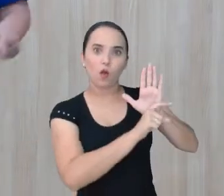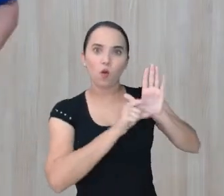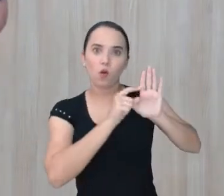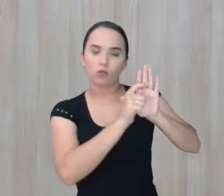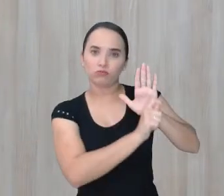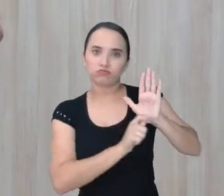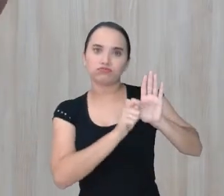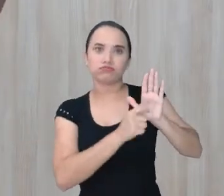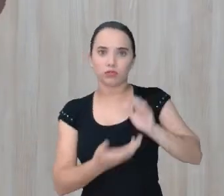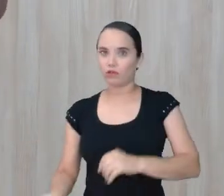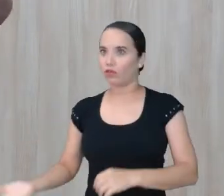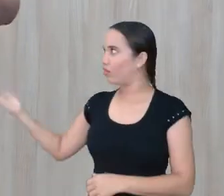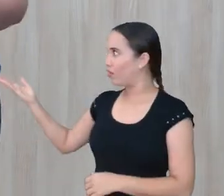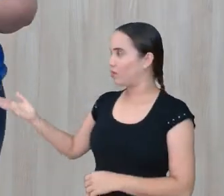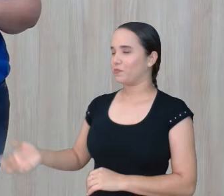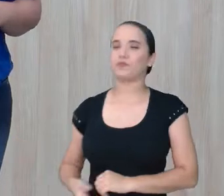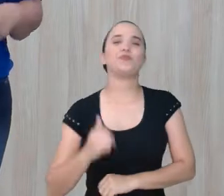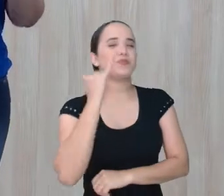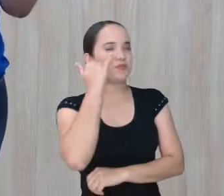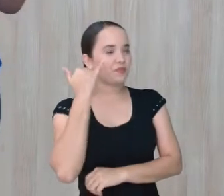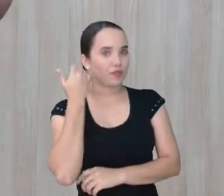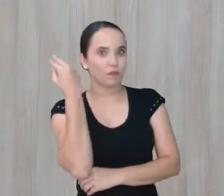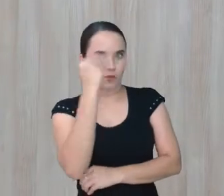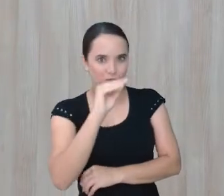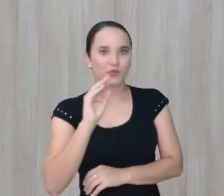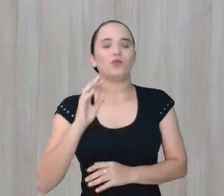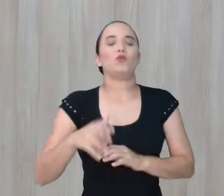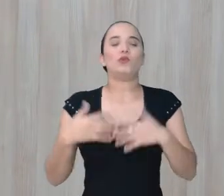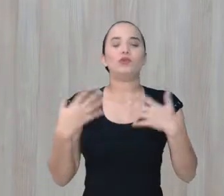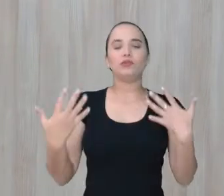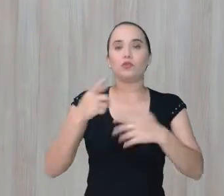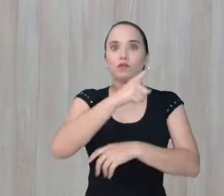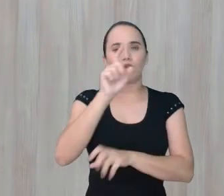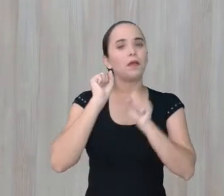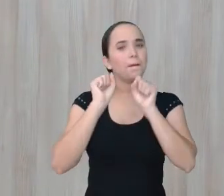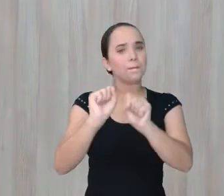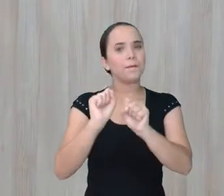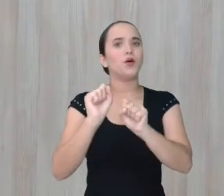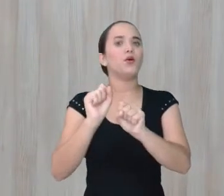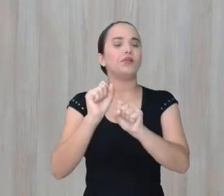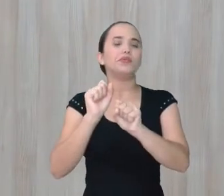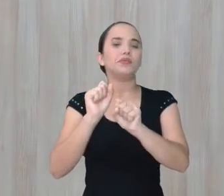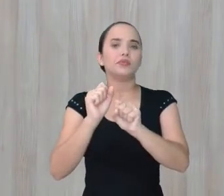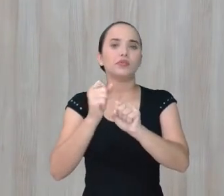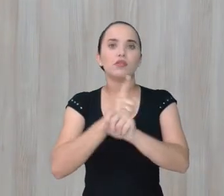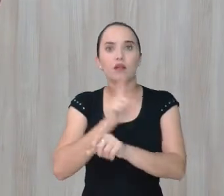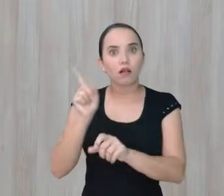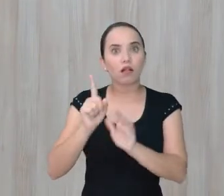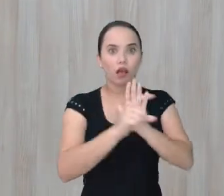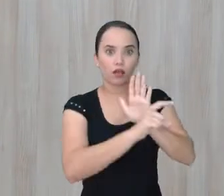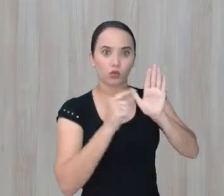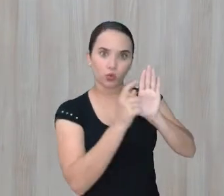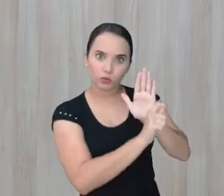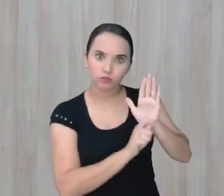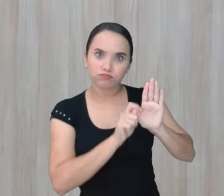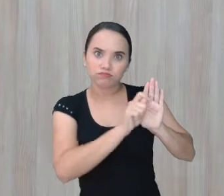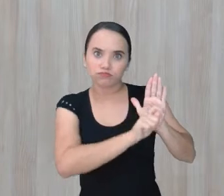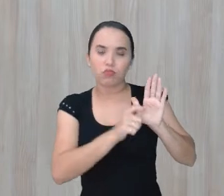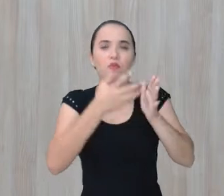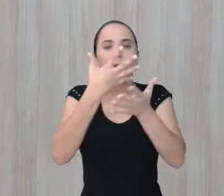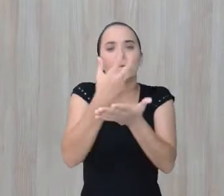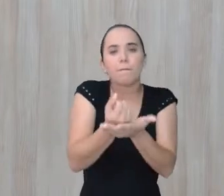aqui colocando na tela, que já colocou muito bem. Então, você pode aí, por esse QR Code,